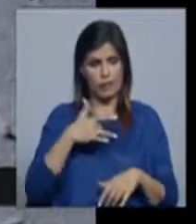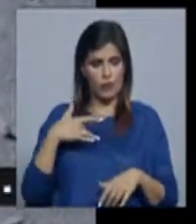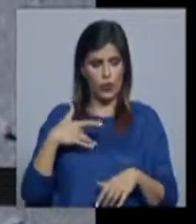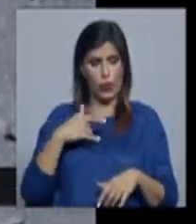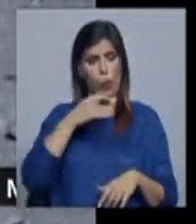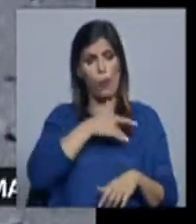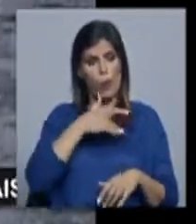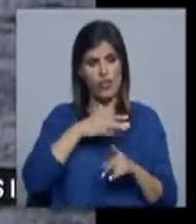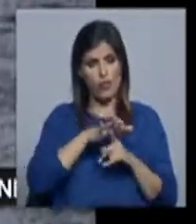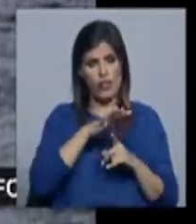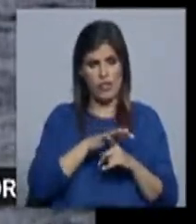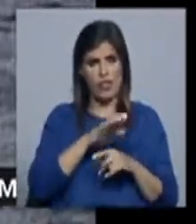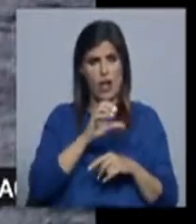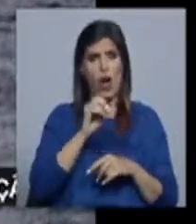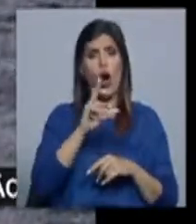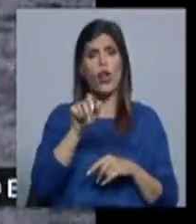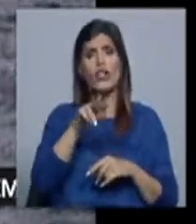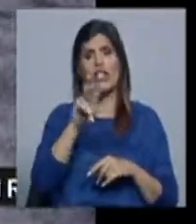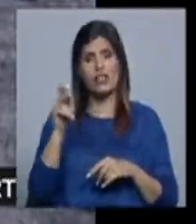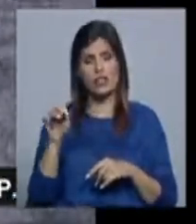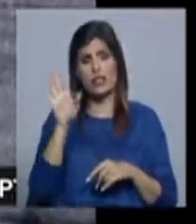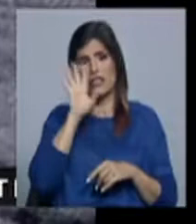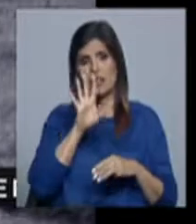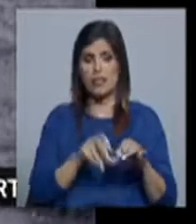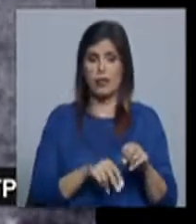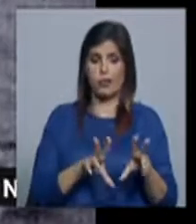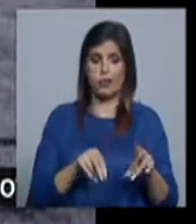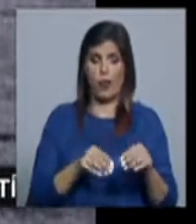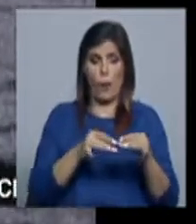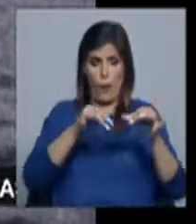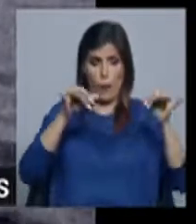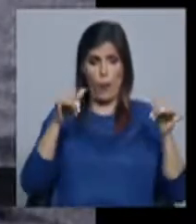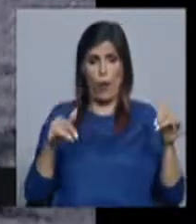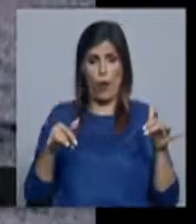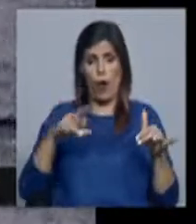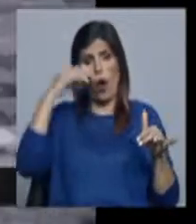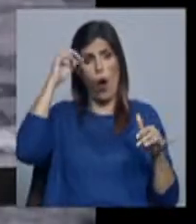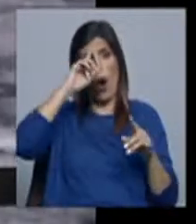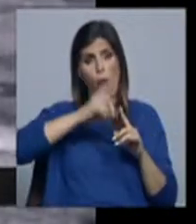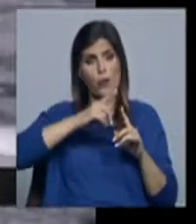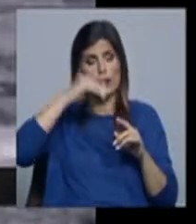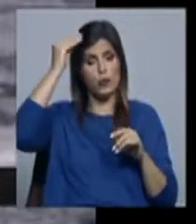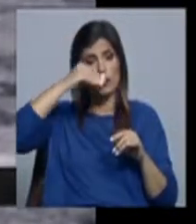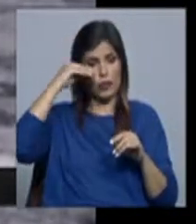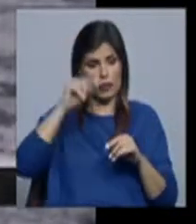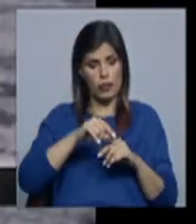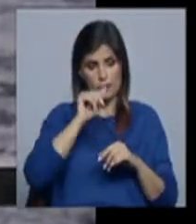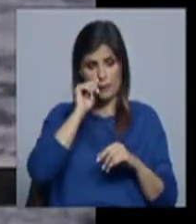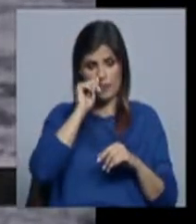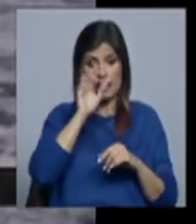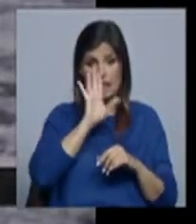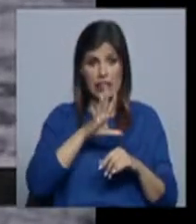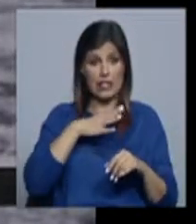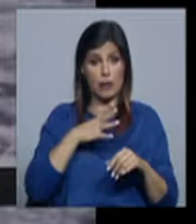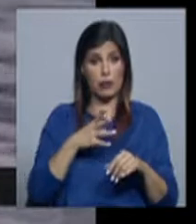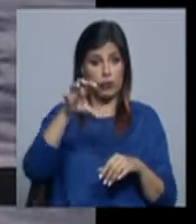exemplo. E, portanto, ver-se livre deste pó lunar é um dos objetivos dos nossos sonhos da exploração lunar. Ou seja, quando quisermos criar